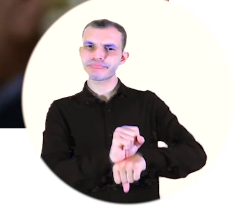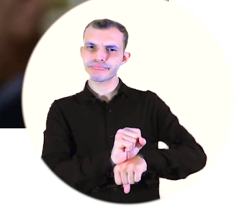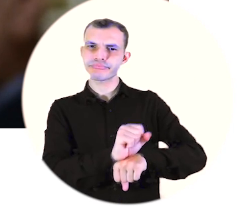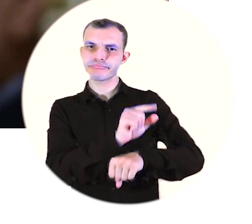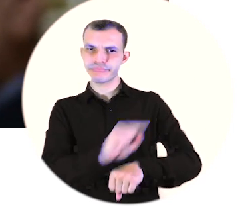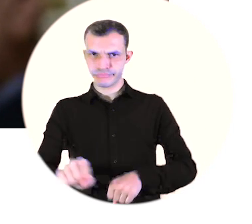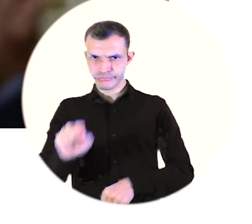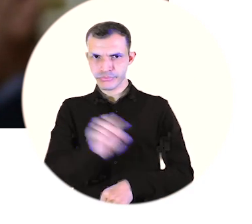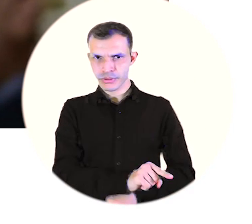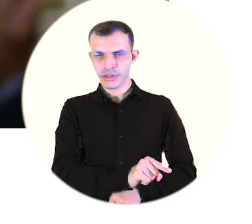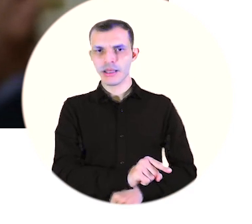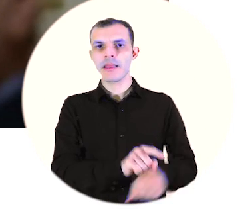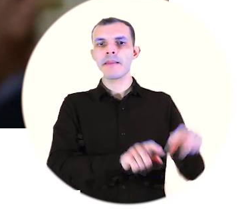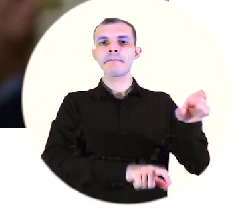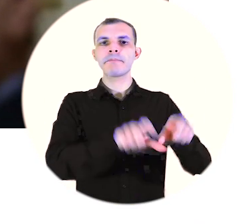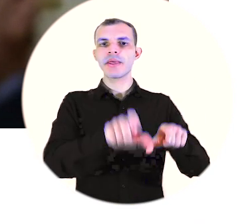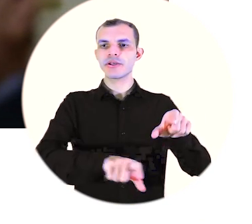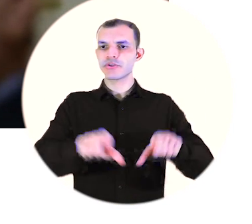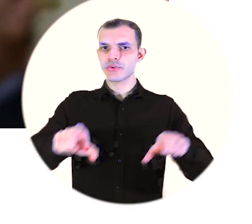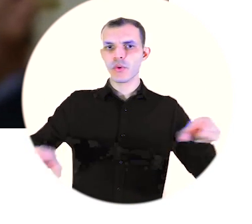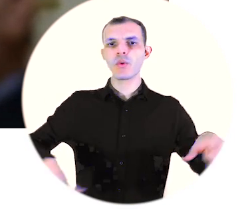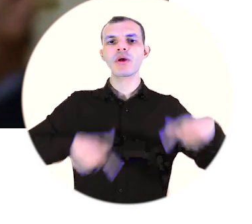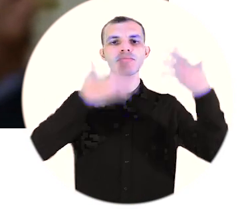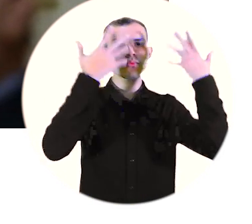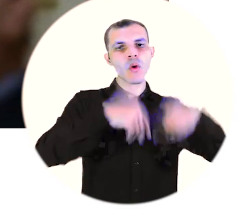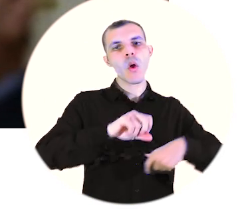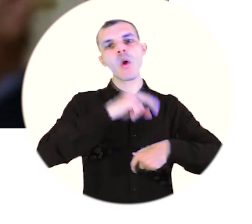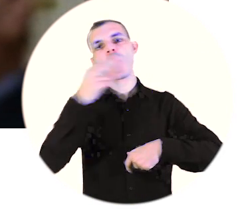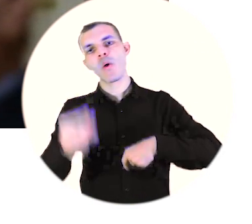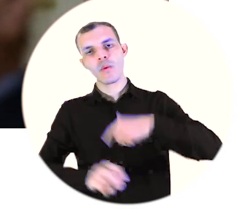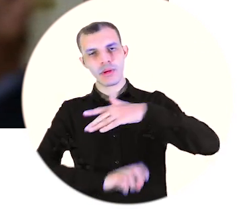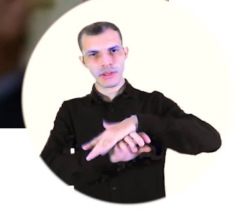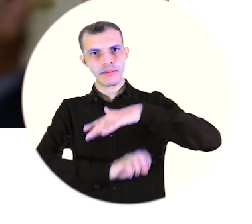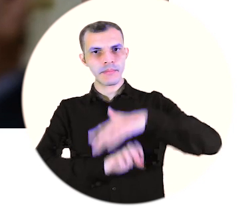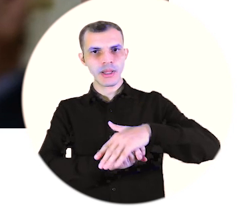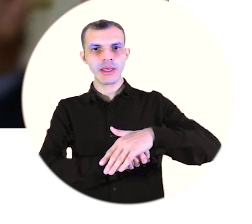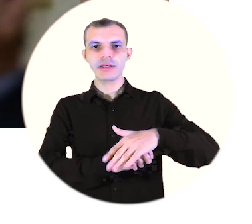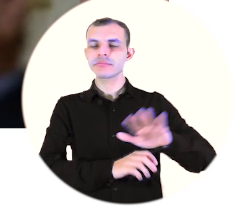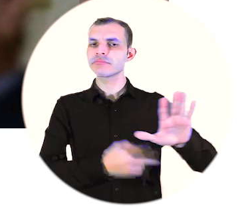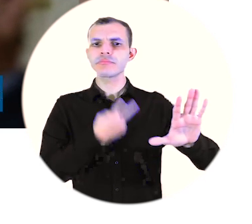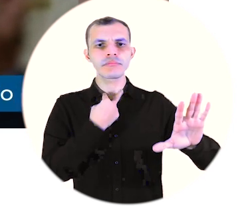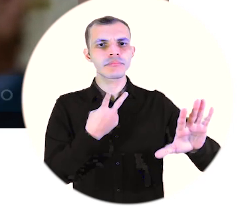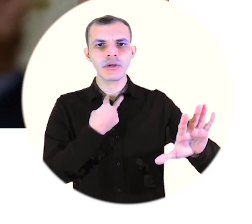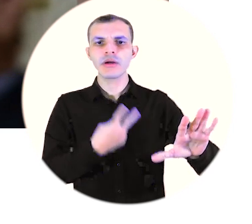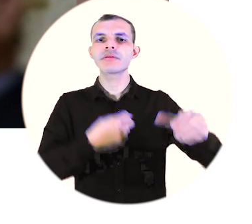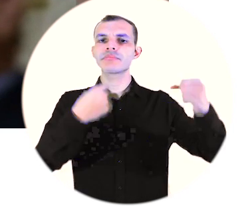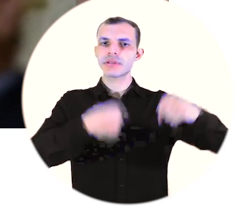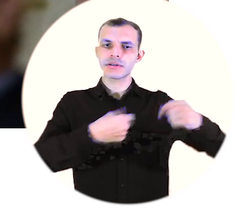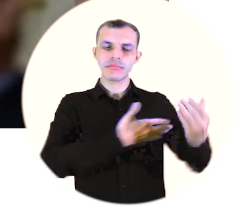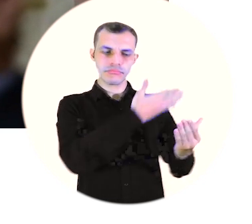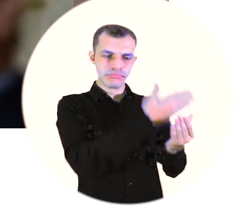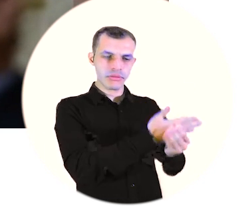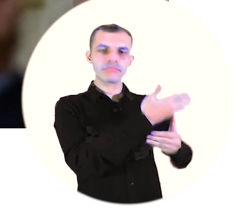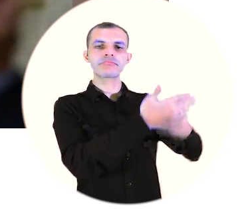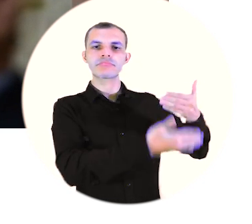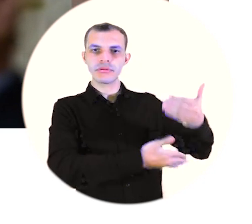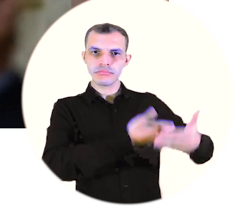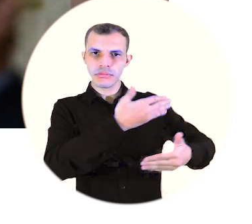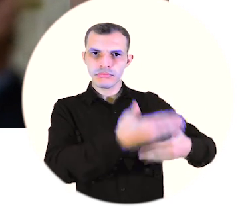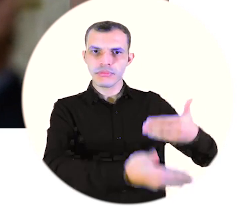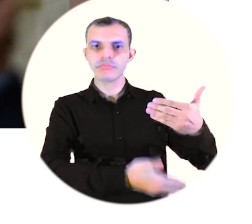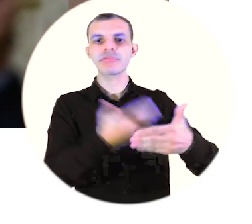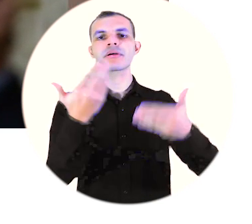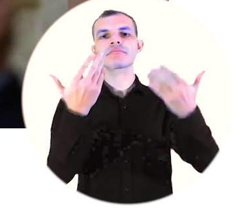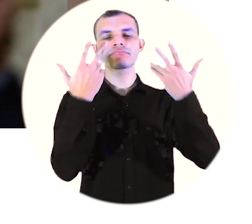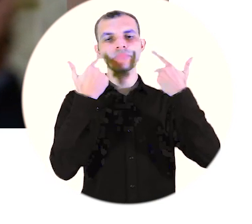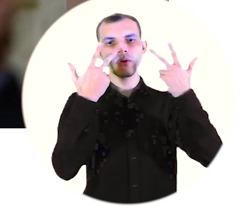naturais e jurídicas indiscriminadas e que não tenham participado do processo, em obediência aos cânones do devido processo legal e do